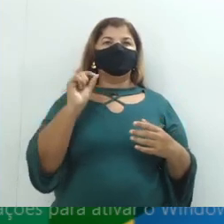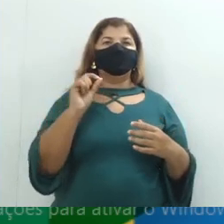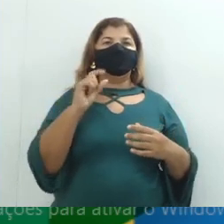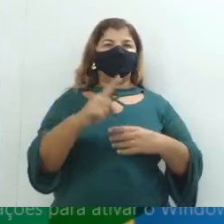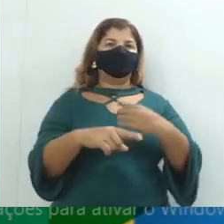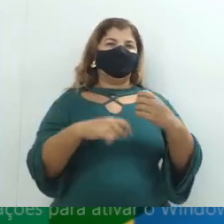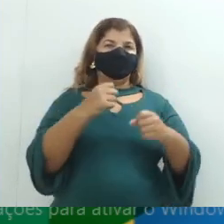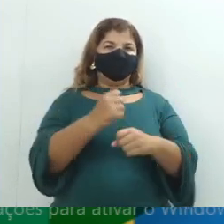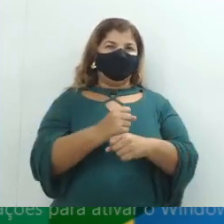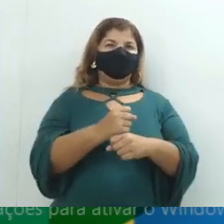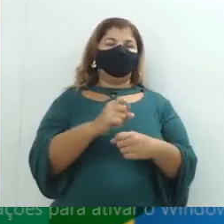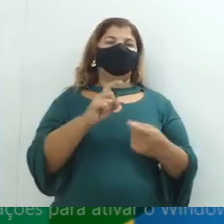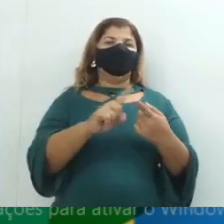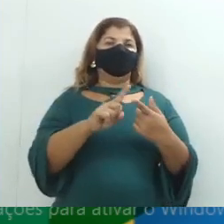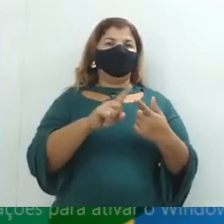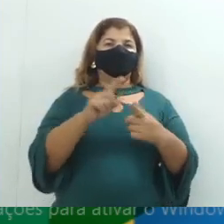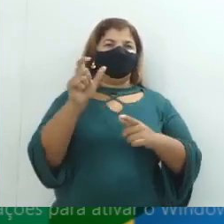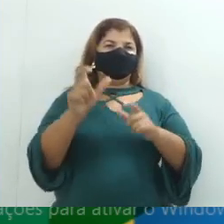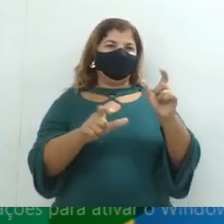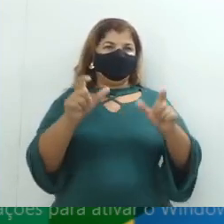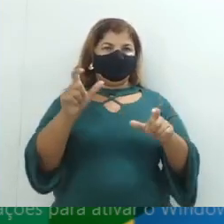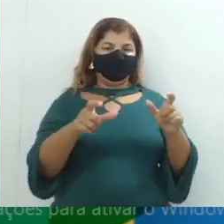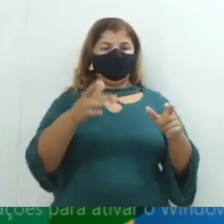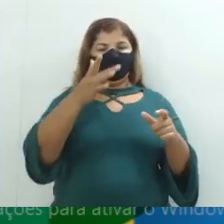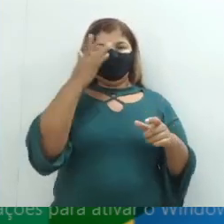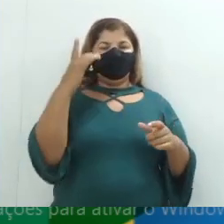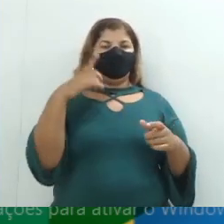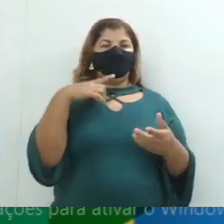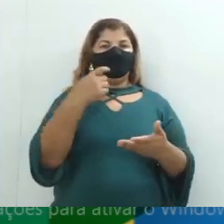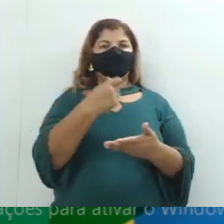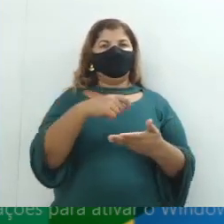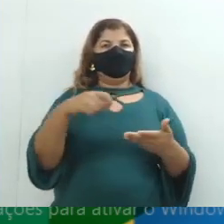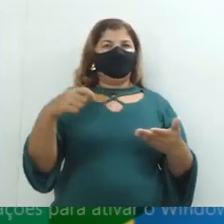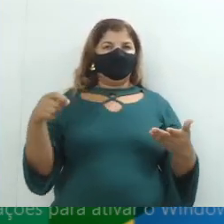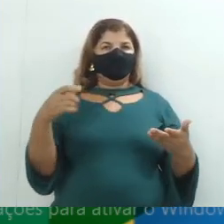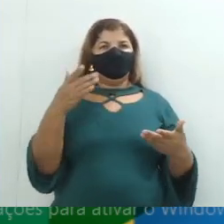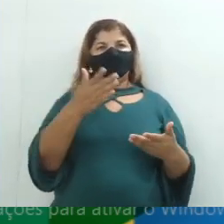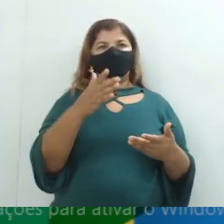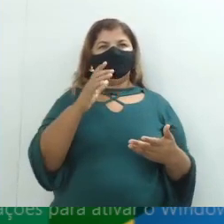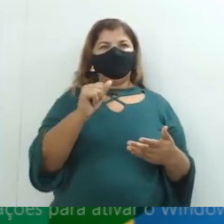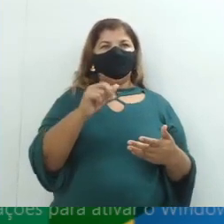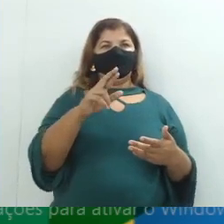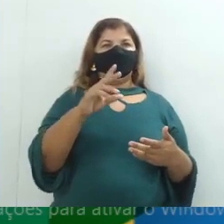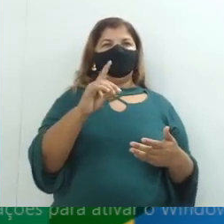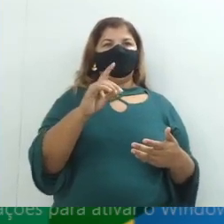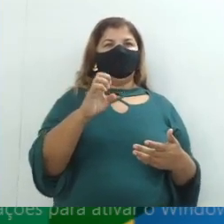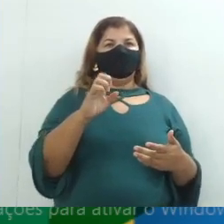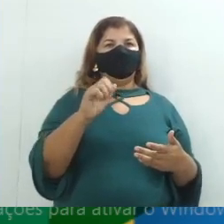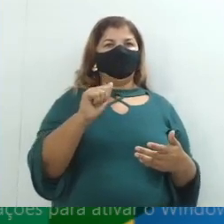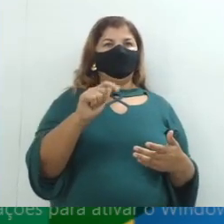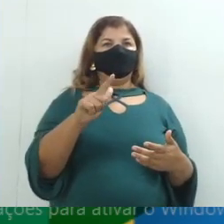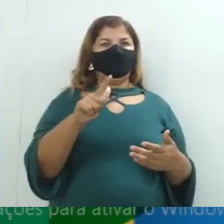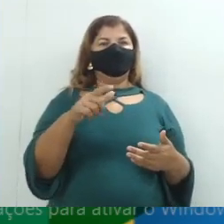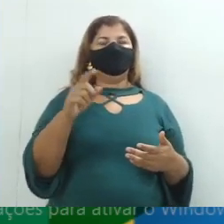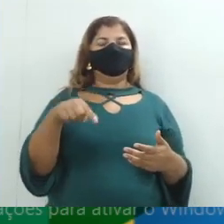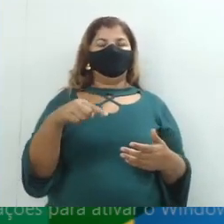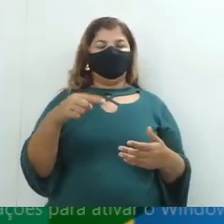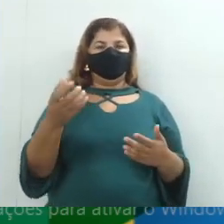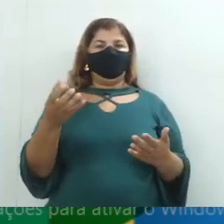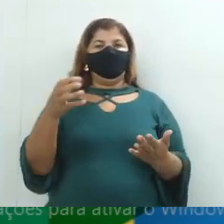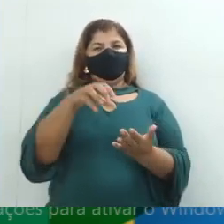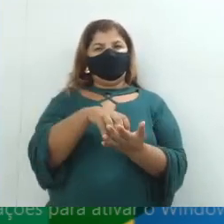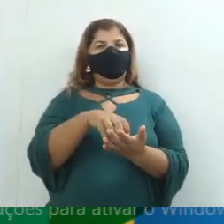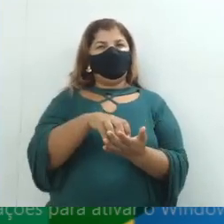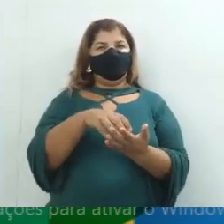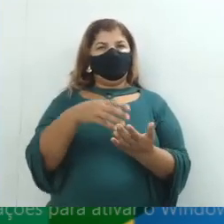ano e à pessoa que está escrevendo isso, né? Cardeal aí não é um nome, né? Cardeal é um cargo, então